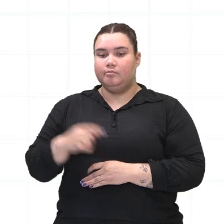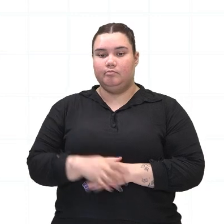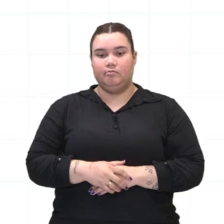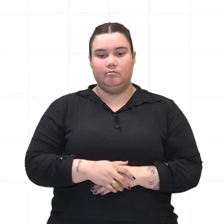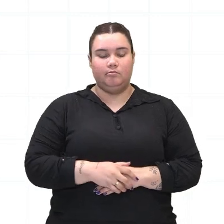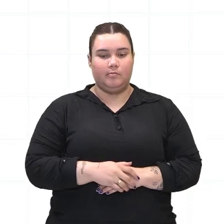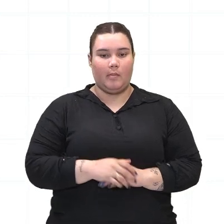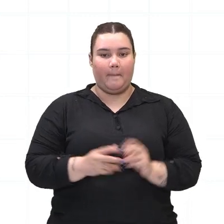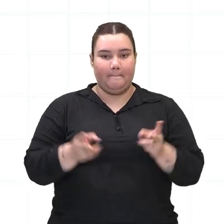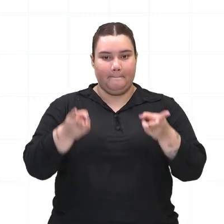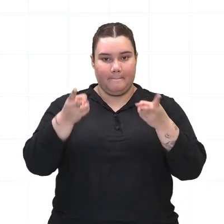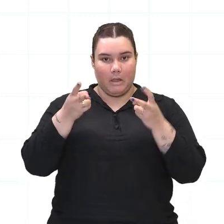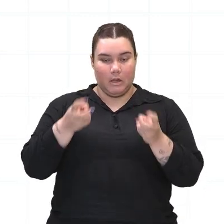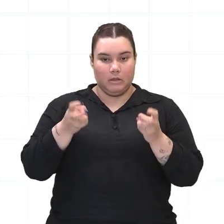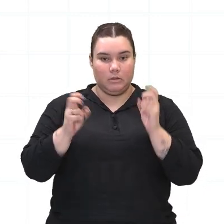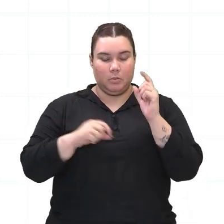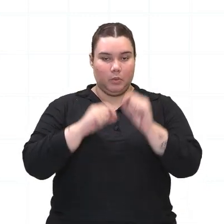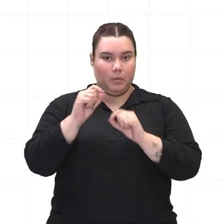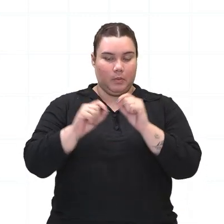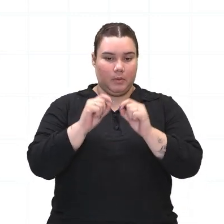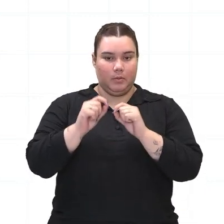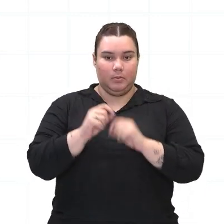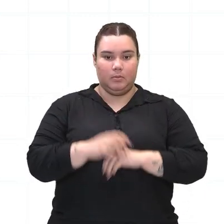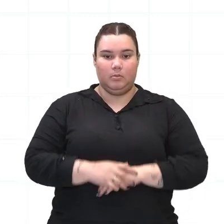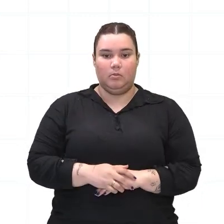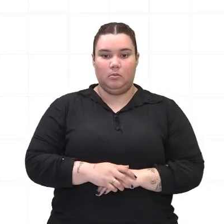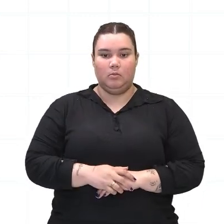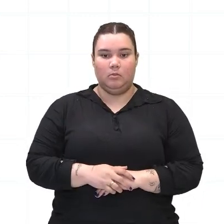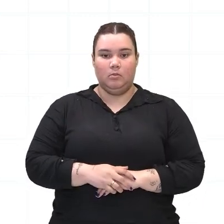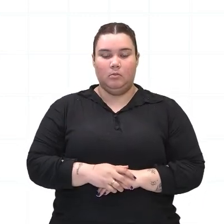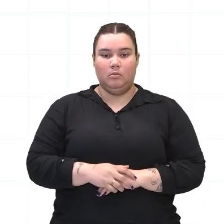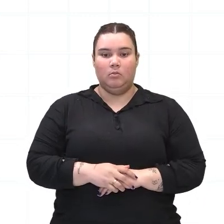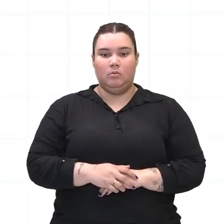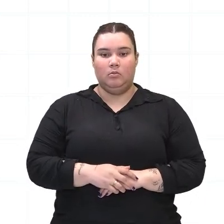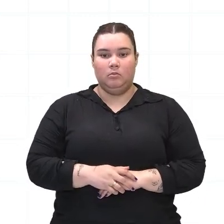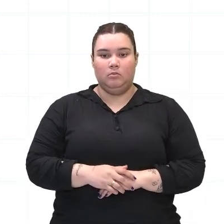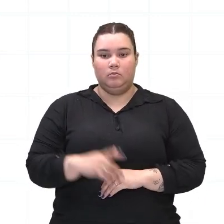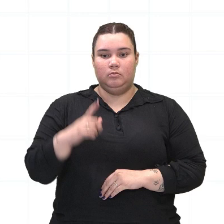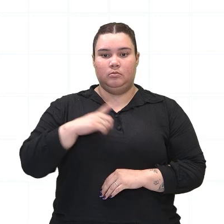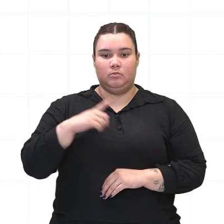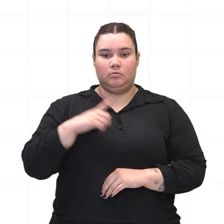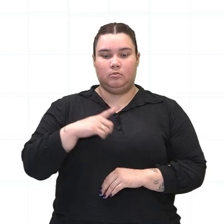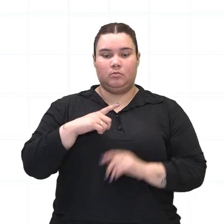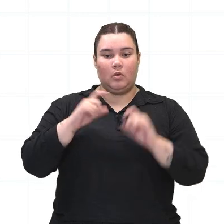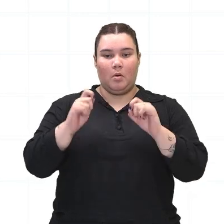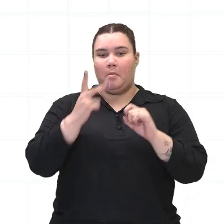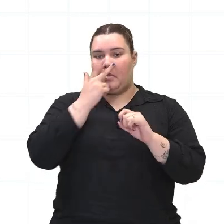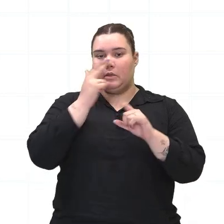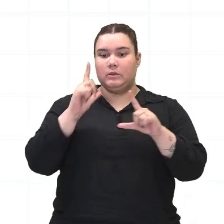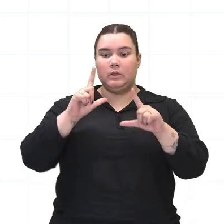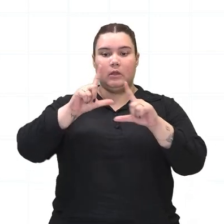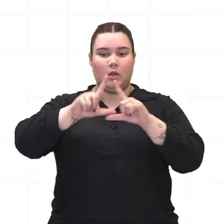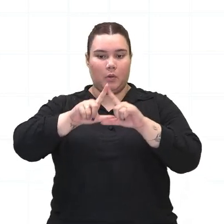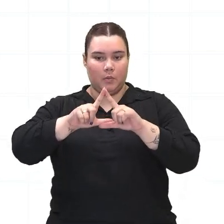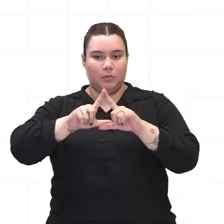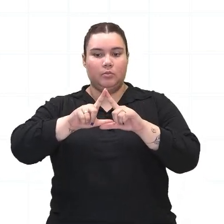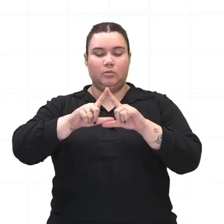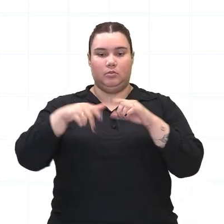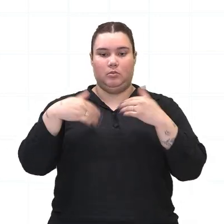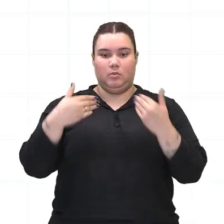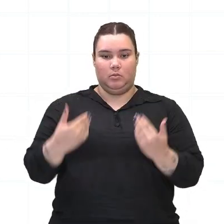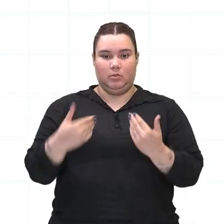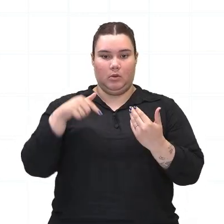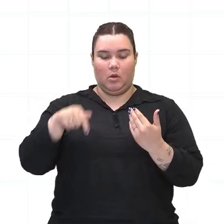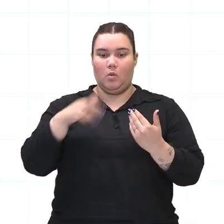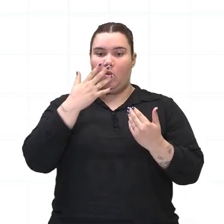Percebe que quando falamos aqui, vamos estar olhando que temos um triângulo. E quando falamos